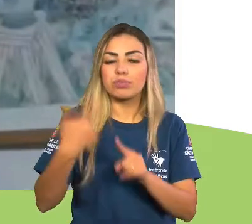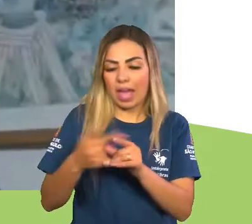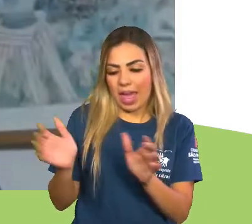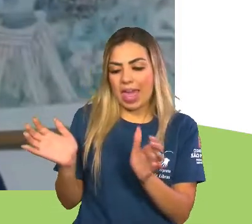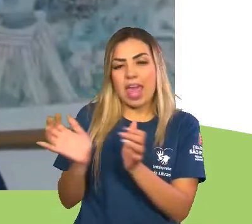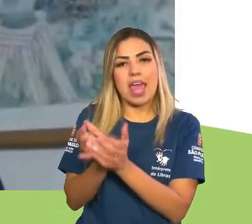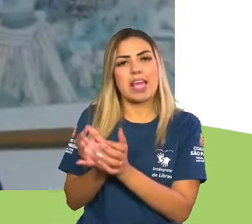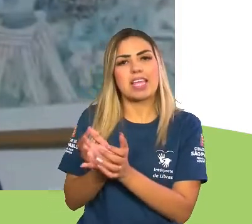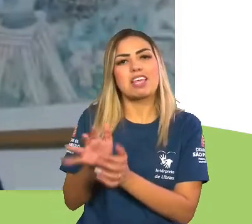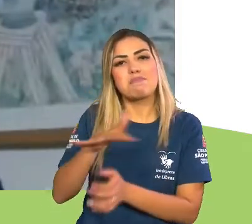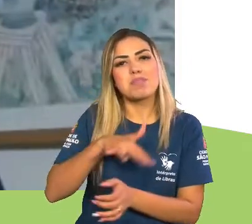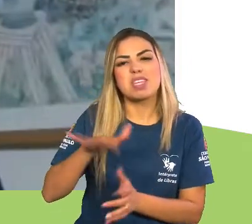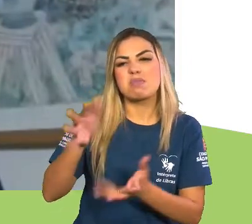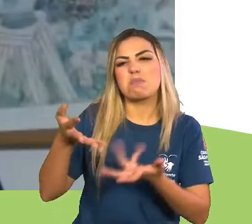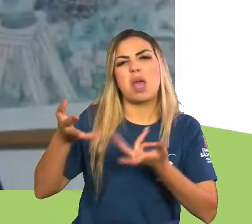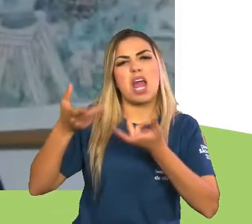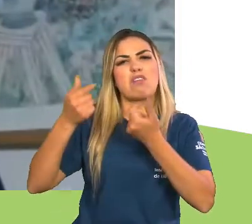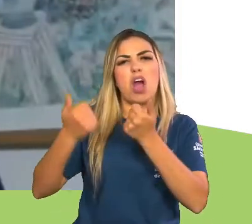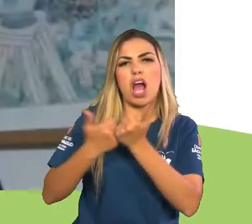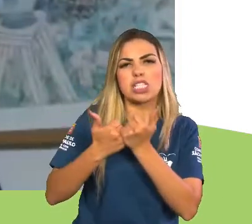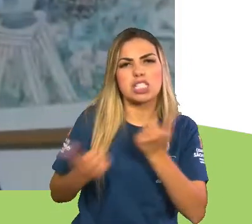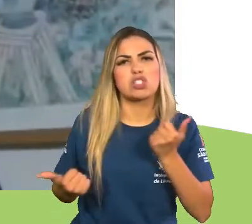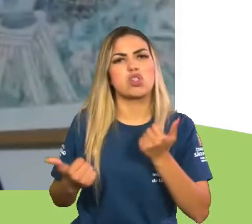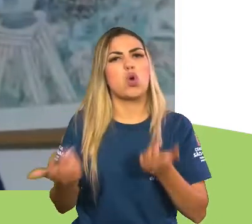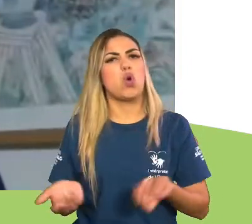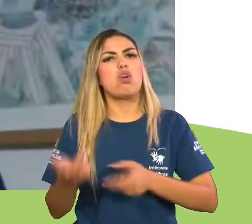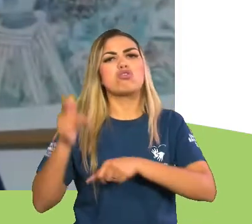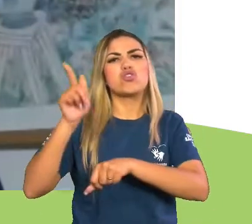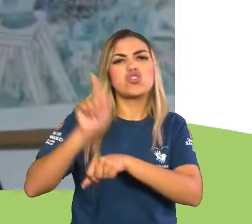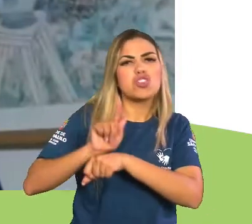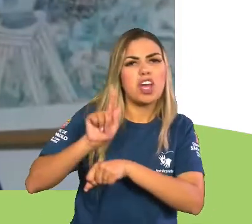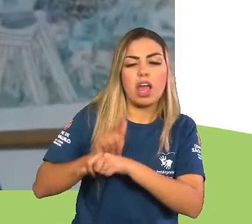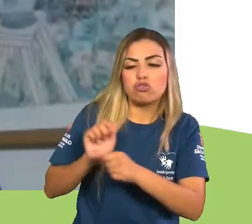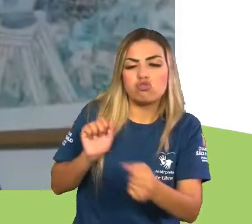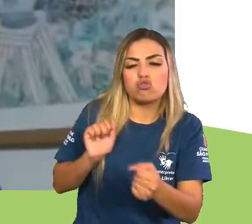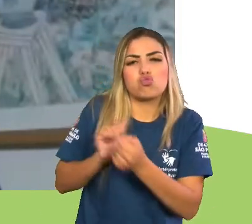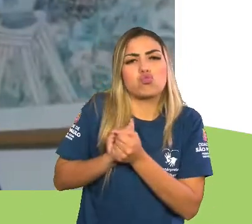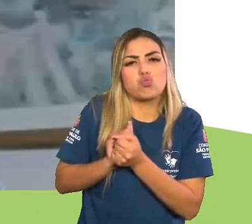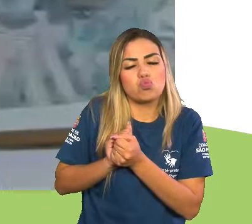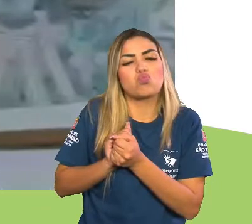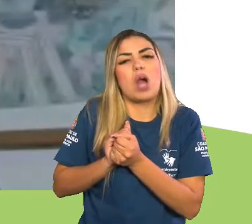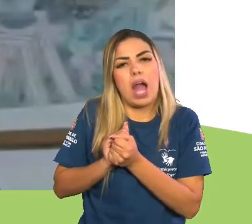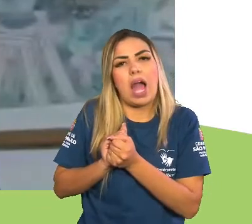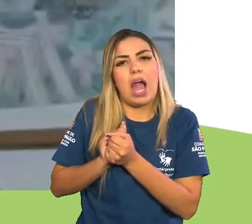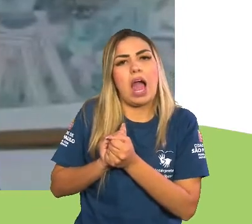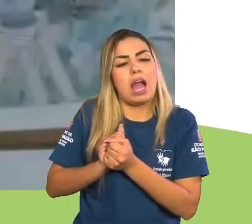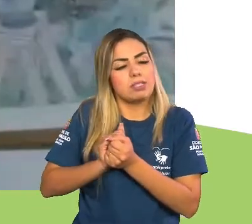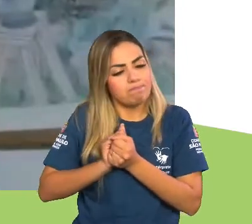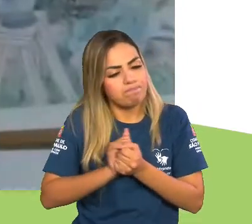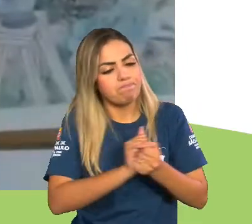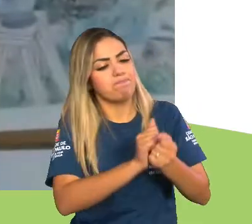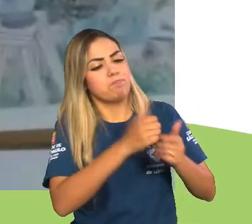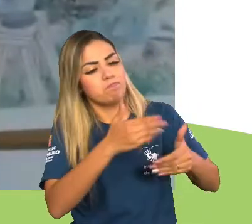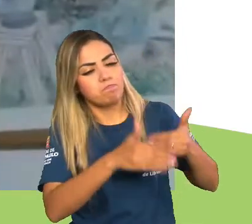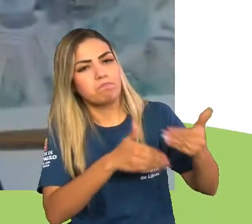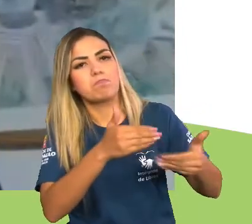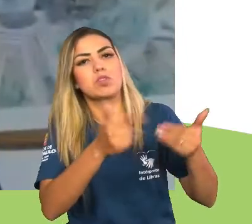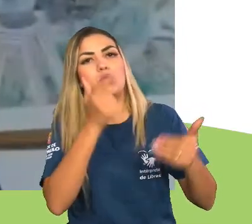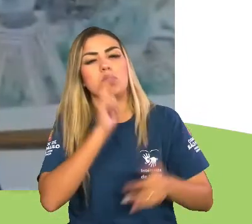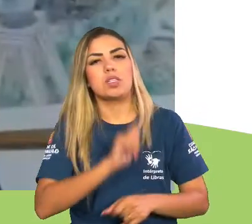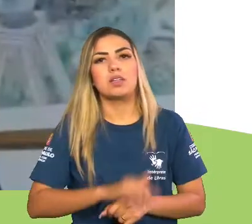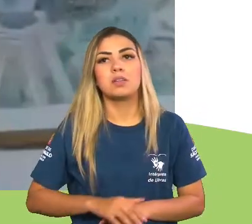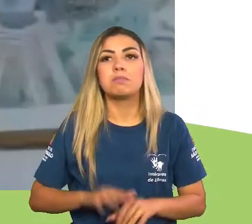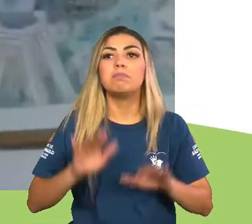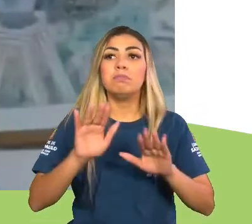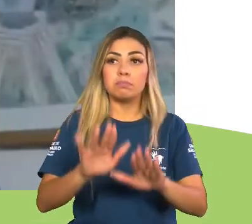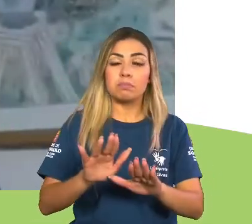maravilhosa, dedicada, de assessores, de gerentes que estão comigo e que passaram por tudo isso. Mas nada disso também